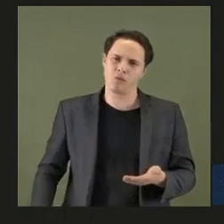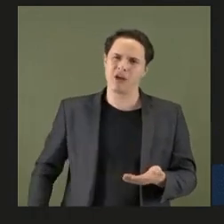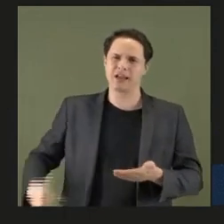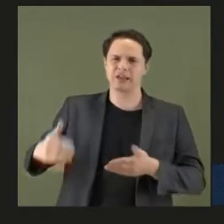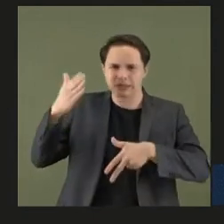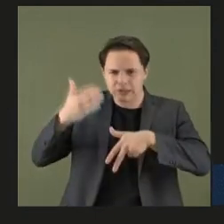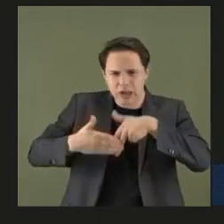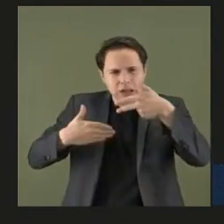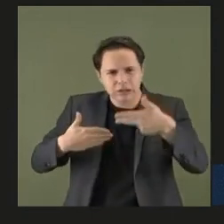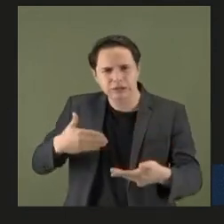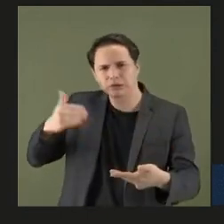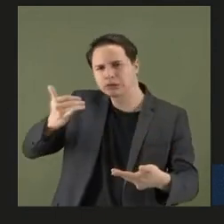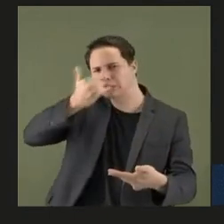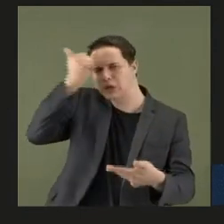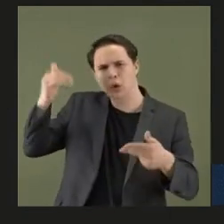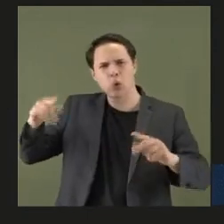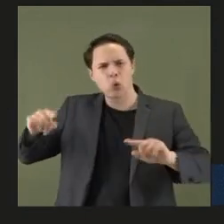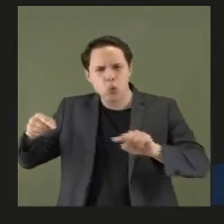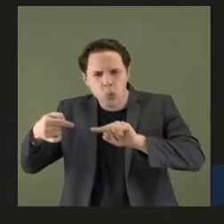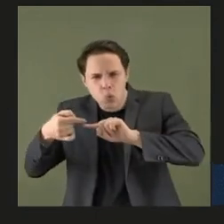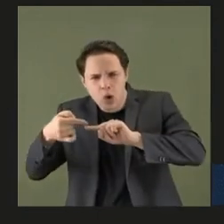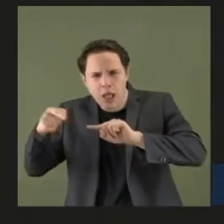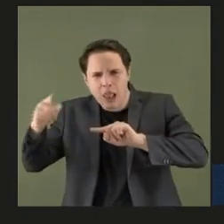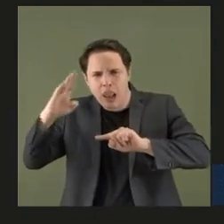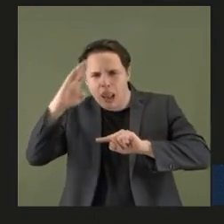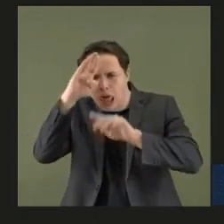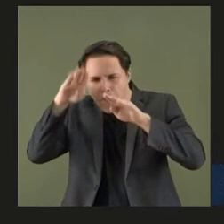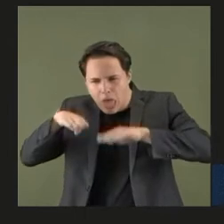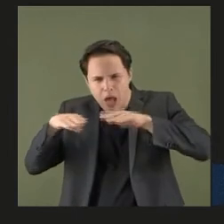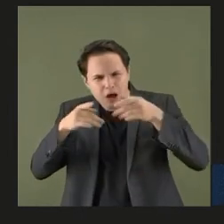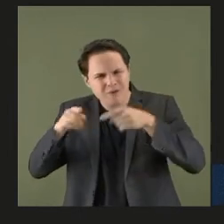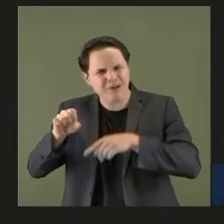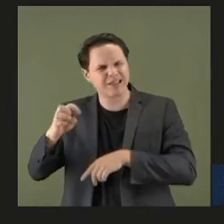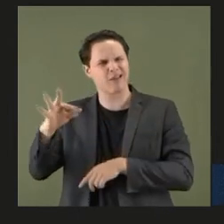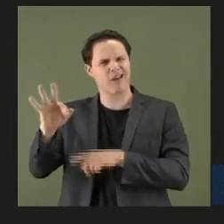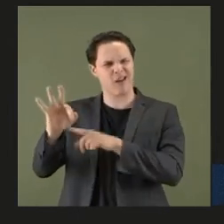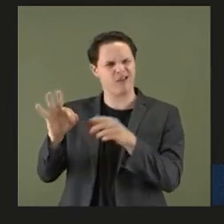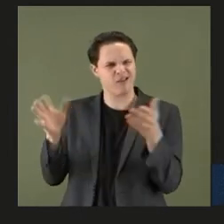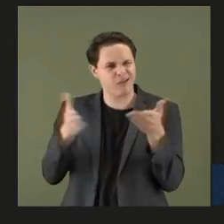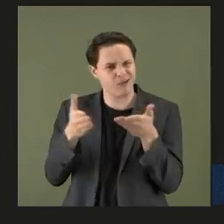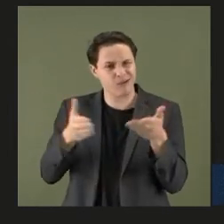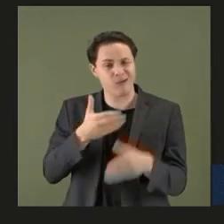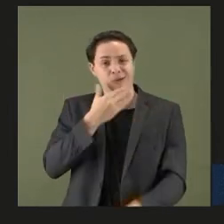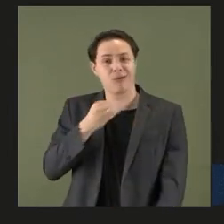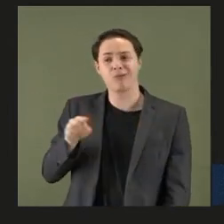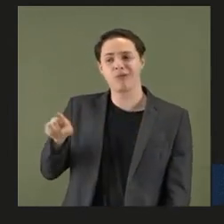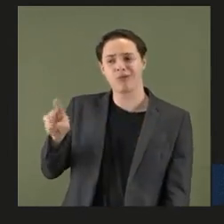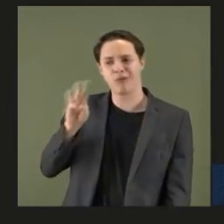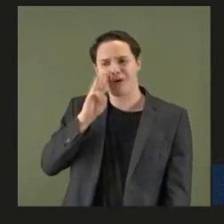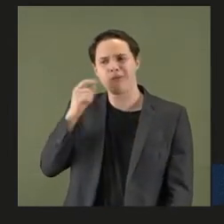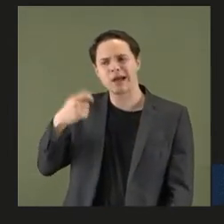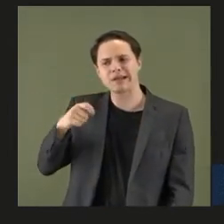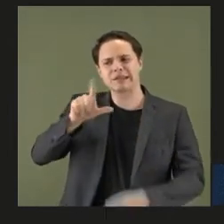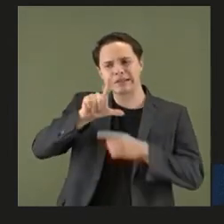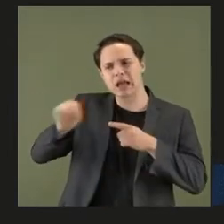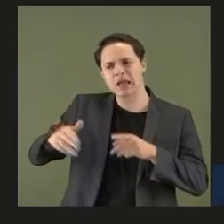rasteira, união com bolsonaristas contra o STF depois de tudo que aconteceu, Wagner precisa renunciar à